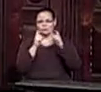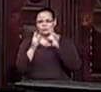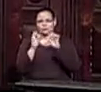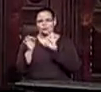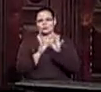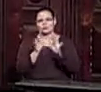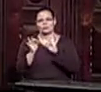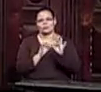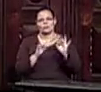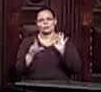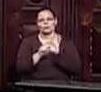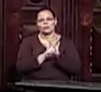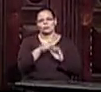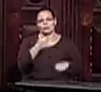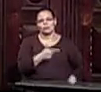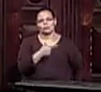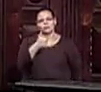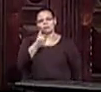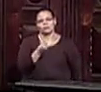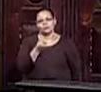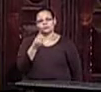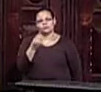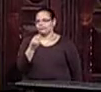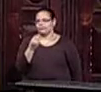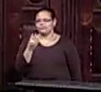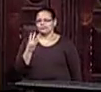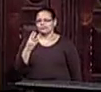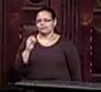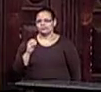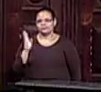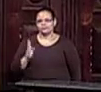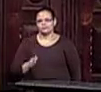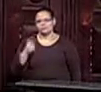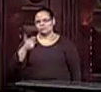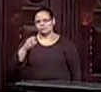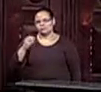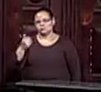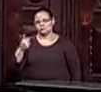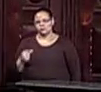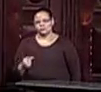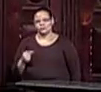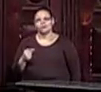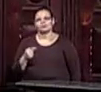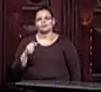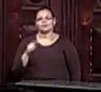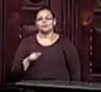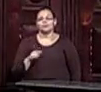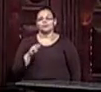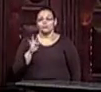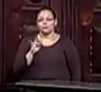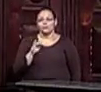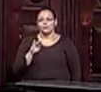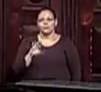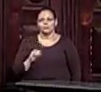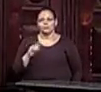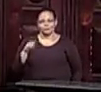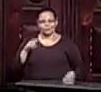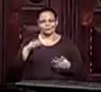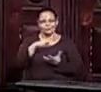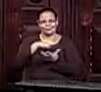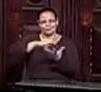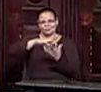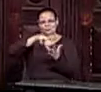projeto de lei 2.640 de 2007 que dispõe sobre o tombamento estadual do planetário da